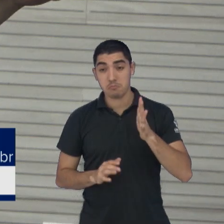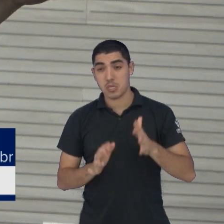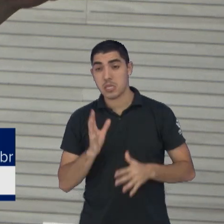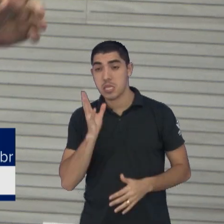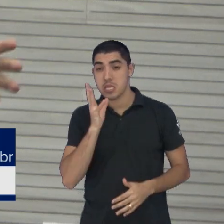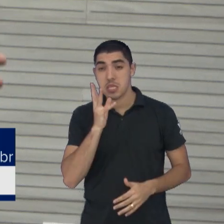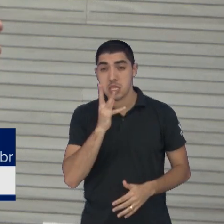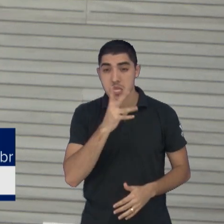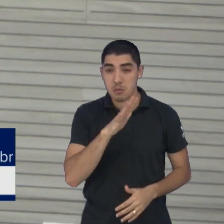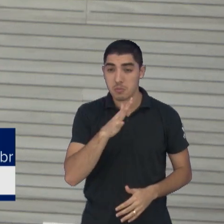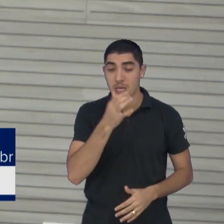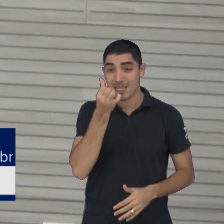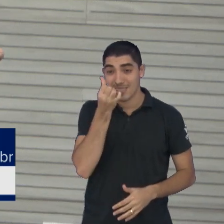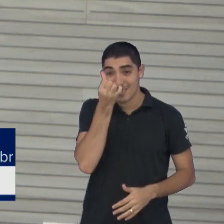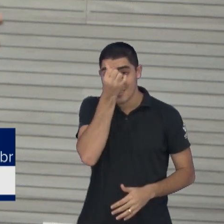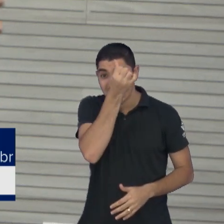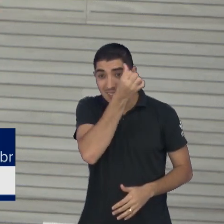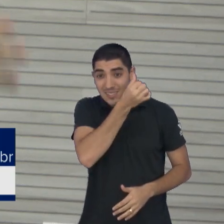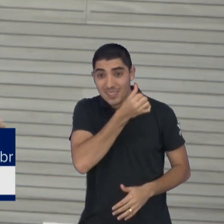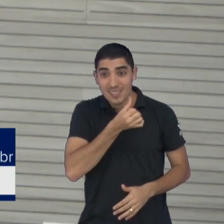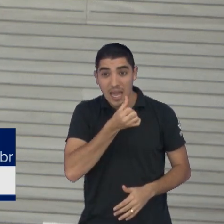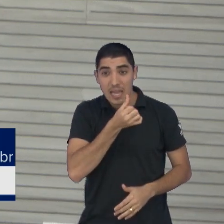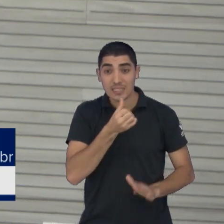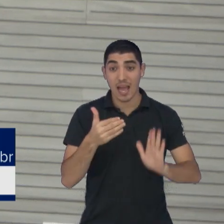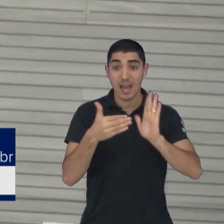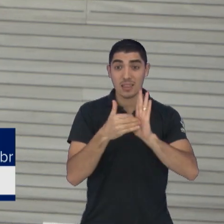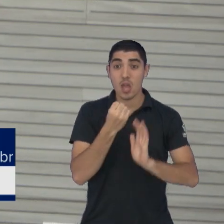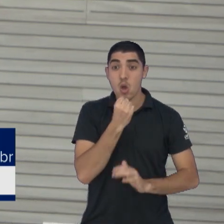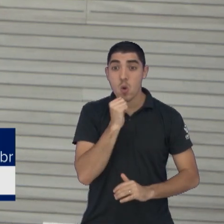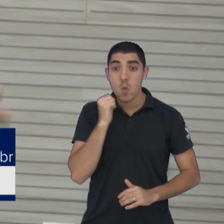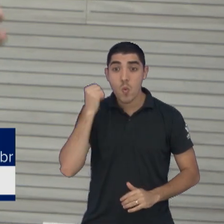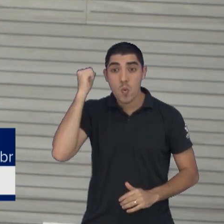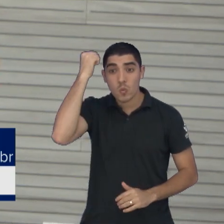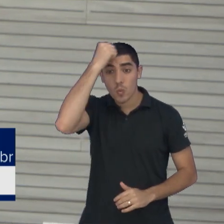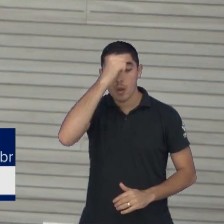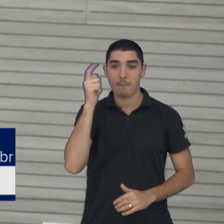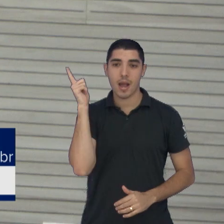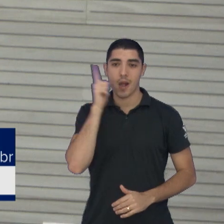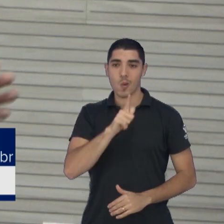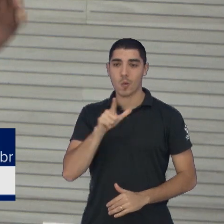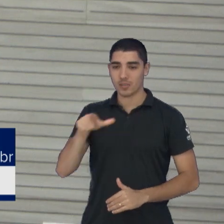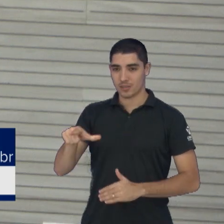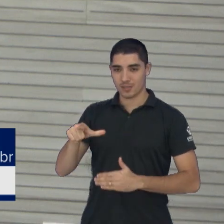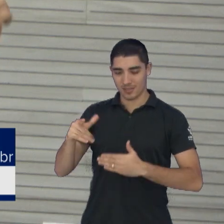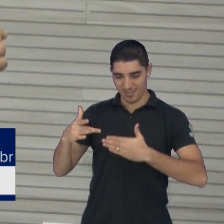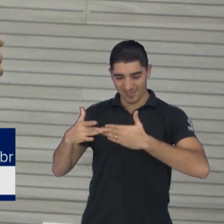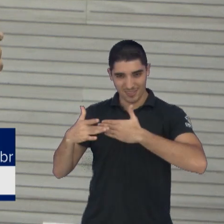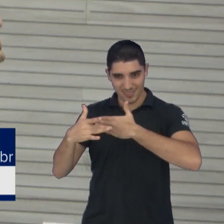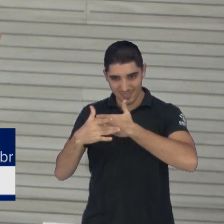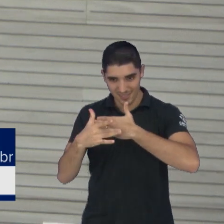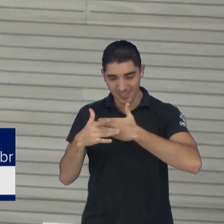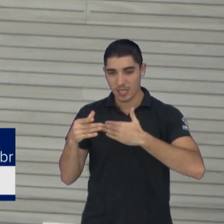6 a 8 horas, para se ter o resultado do exame da dengue. De